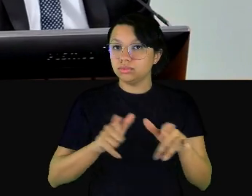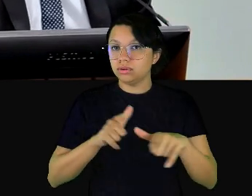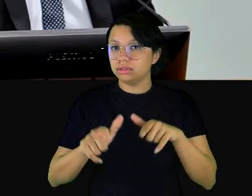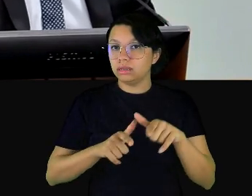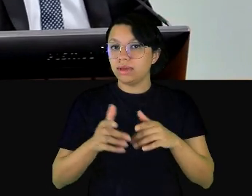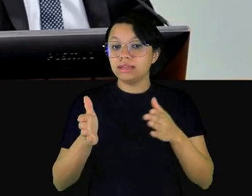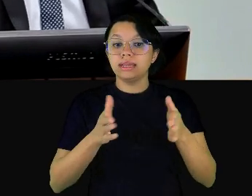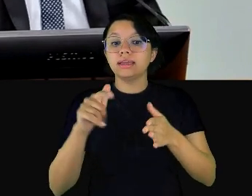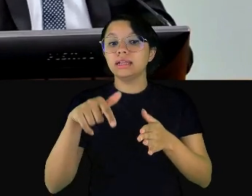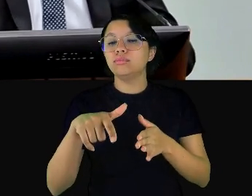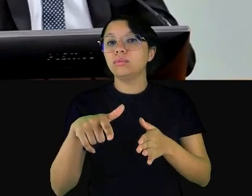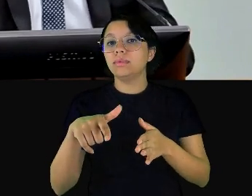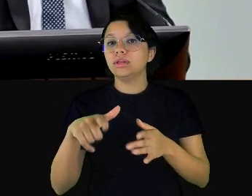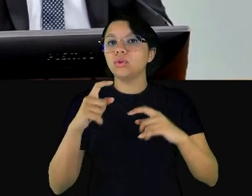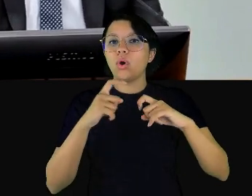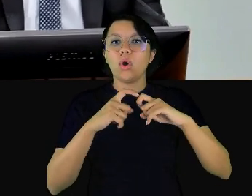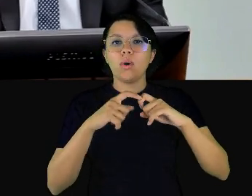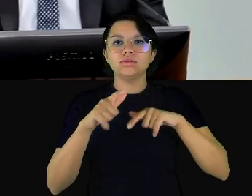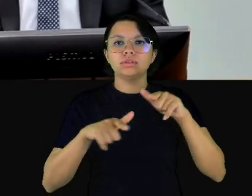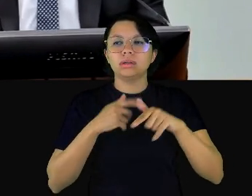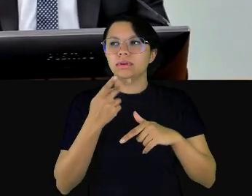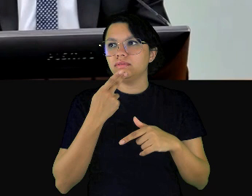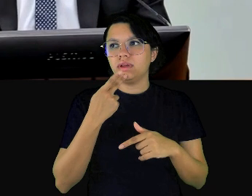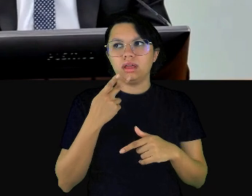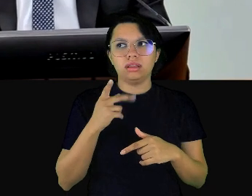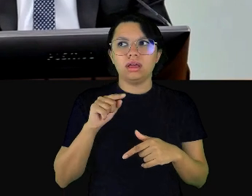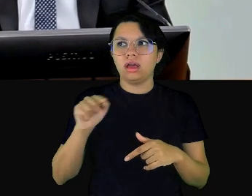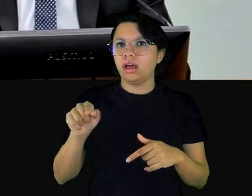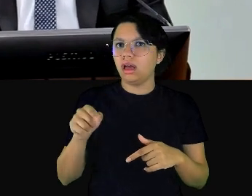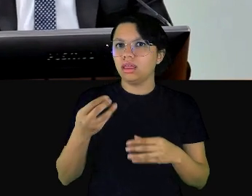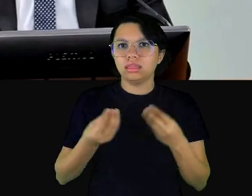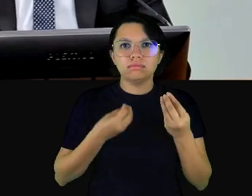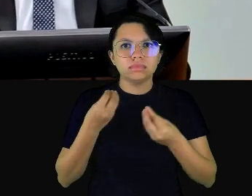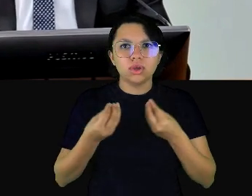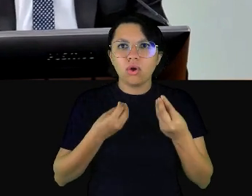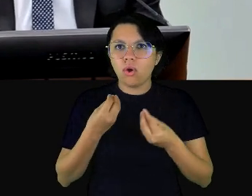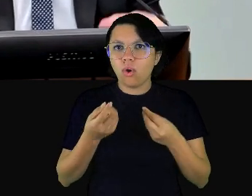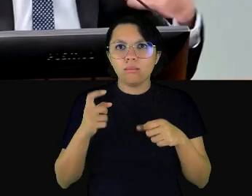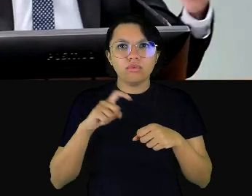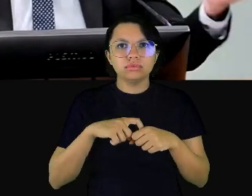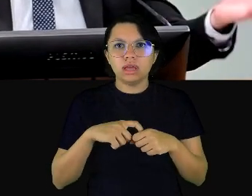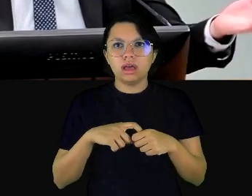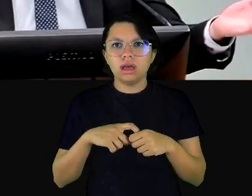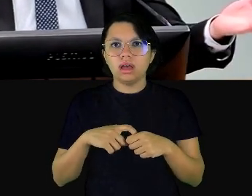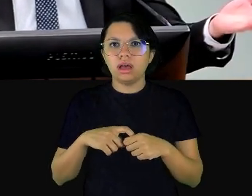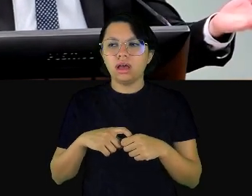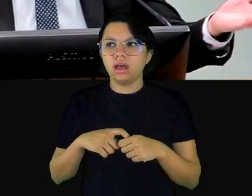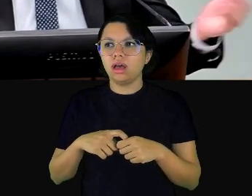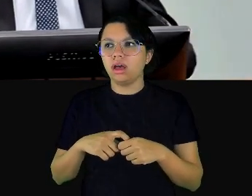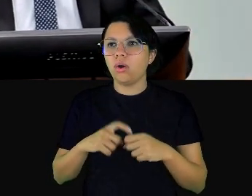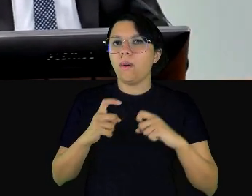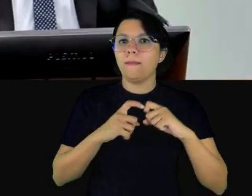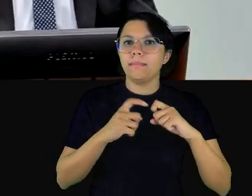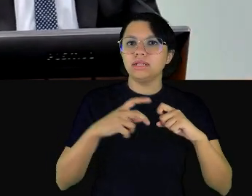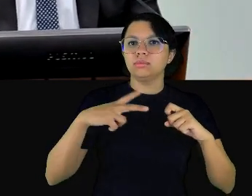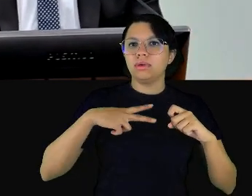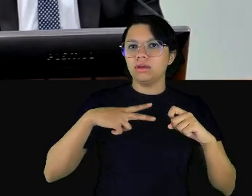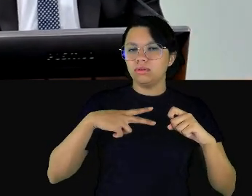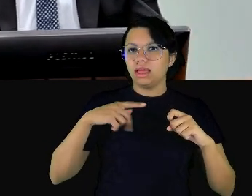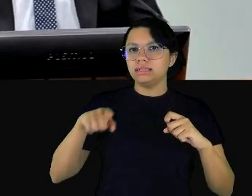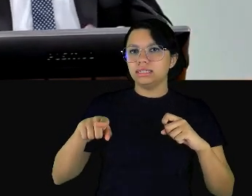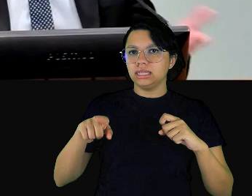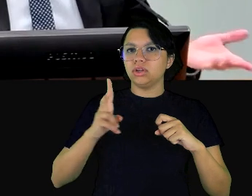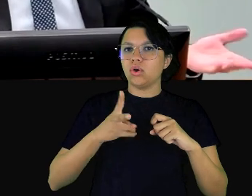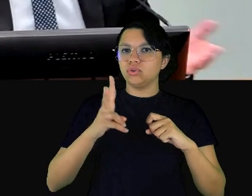momento, muitas vezes o médico do trabalho vira e fala, olha, não tem condições mesmo. O médico particular dele está continuando atestando que ele está